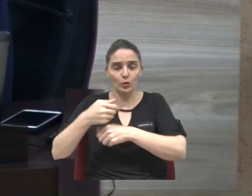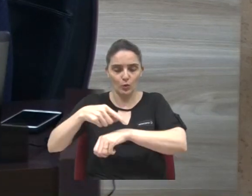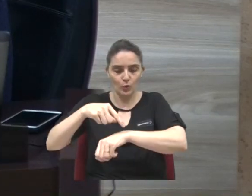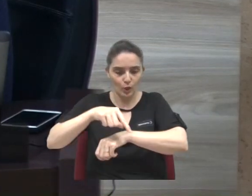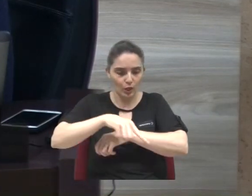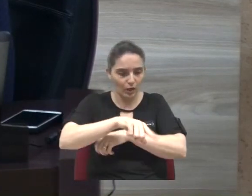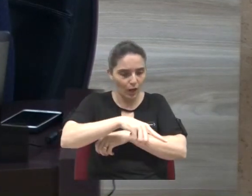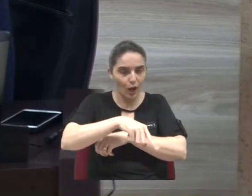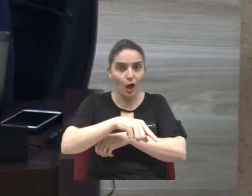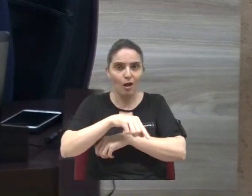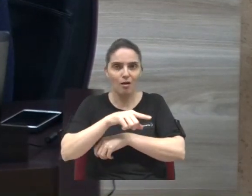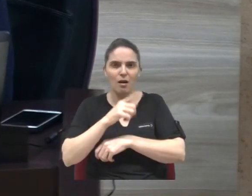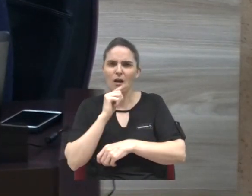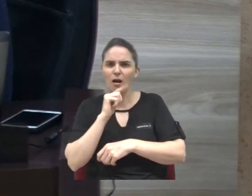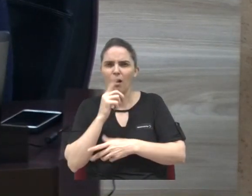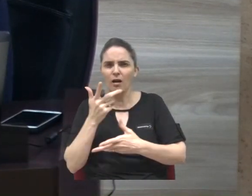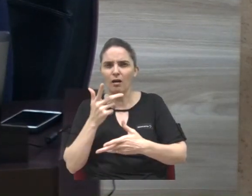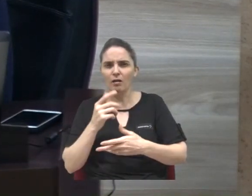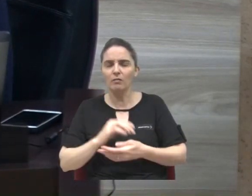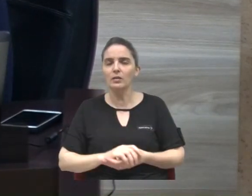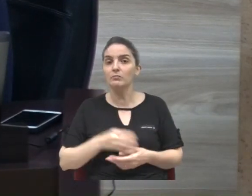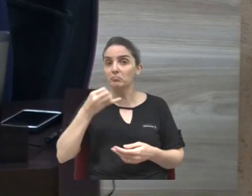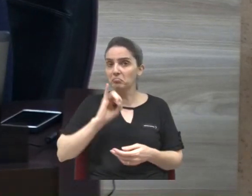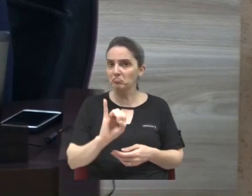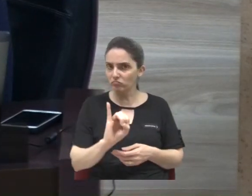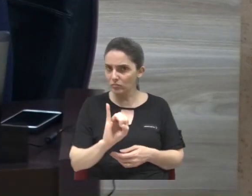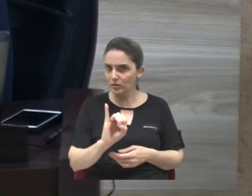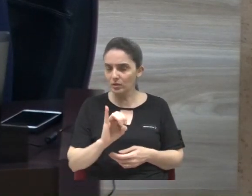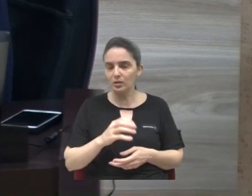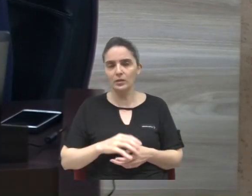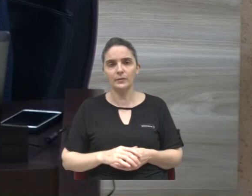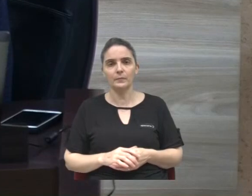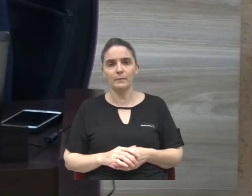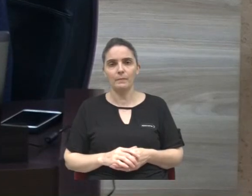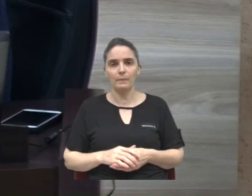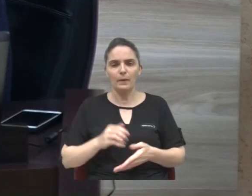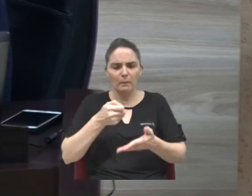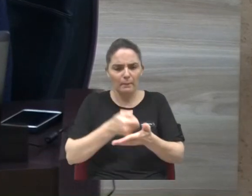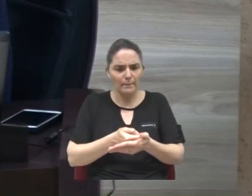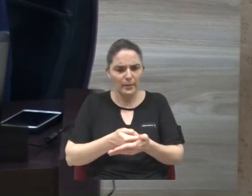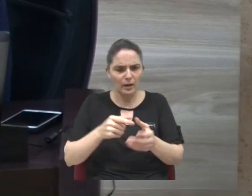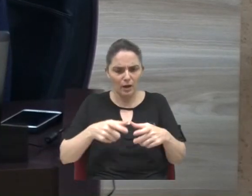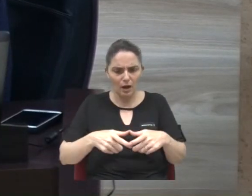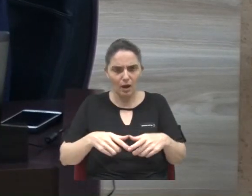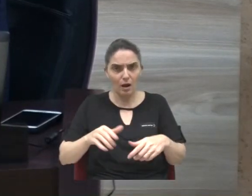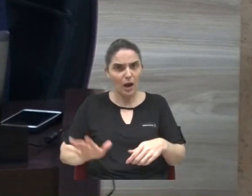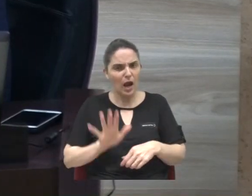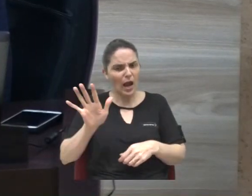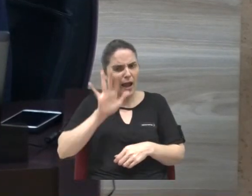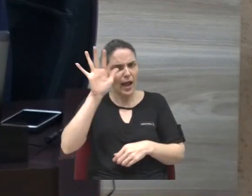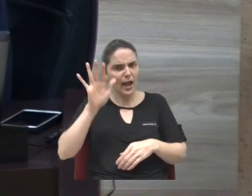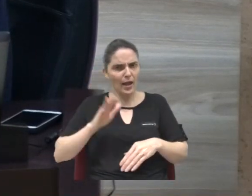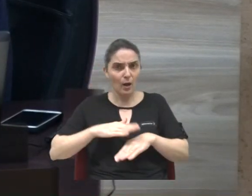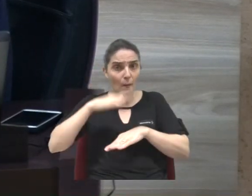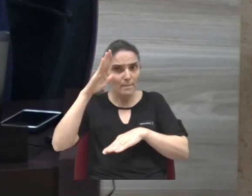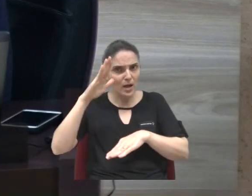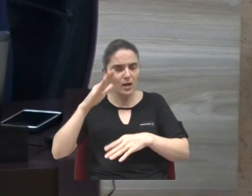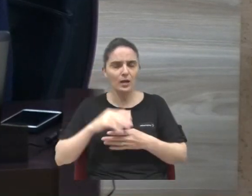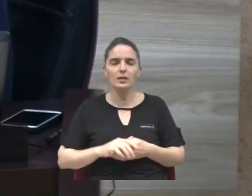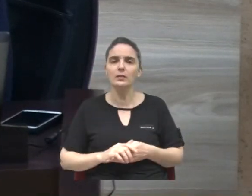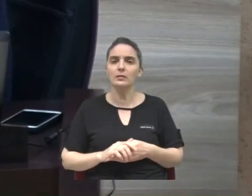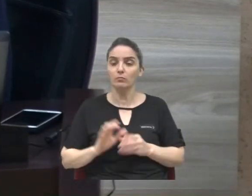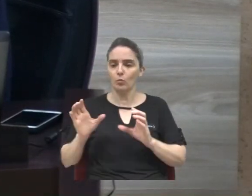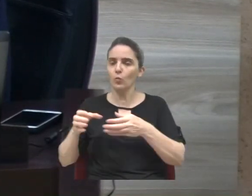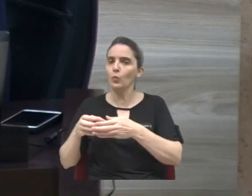em que o aumento na conta de água foi percebido após a substituição do hidrômetro, essa comissão atribuiu